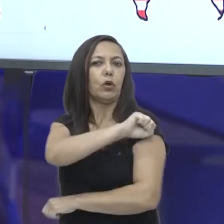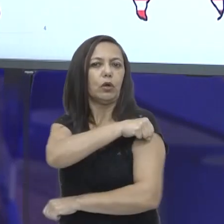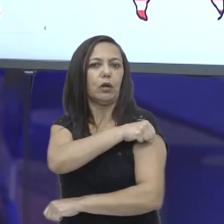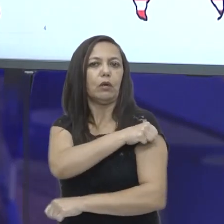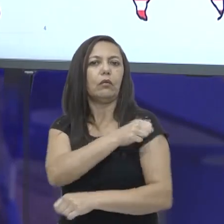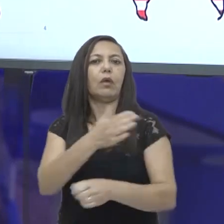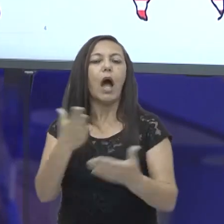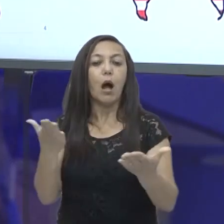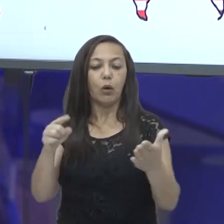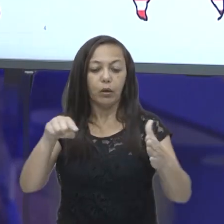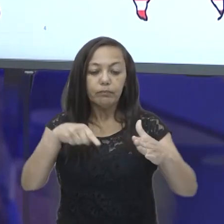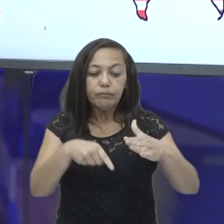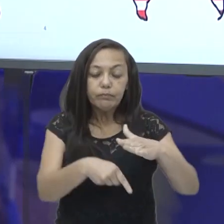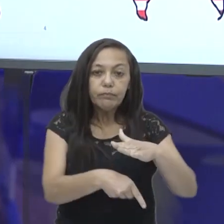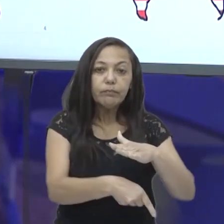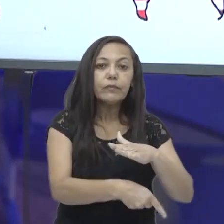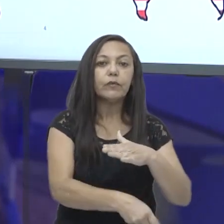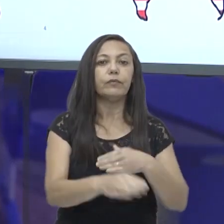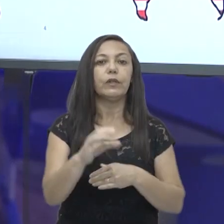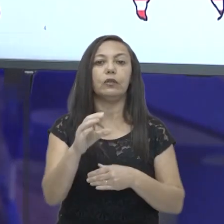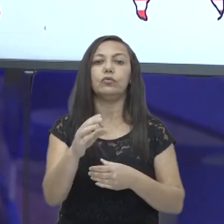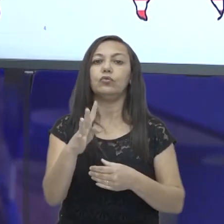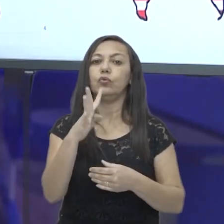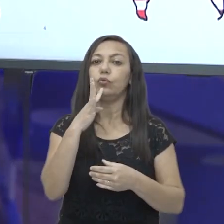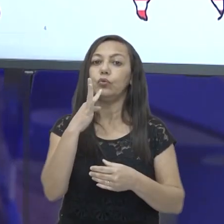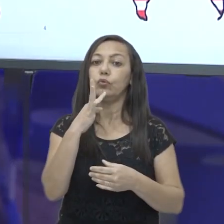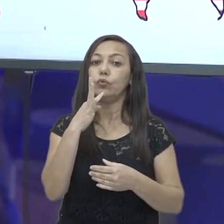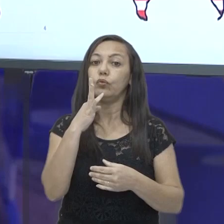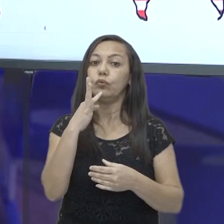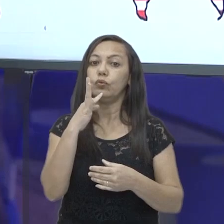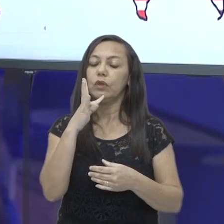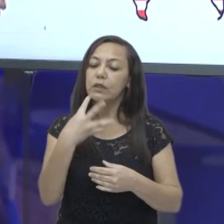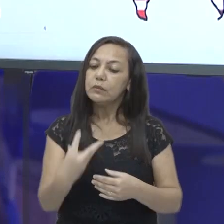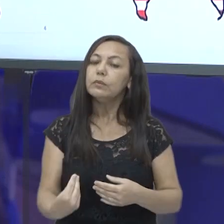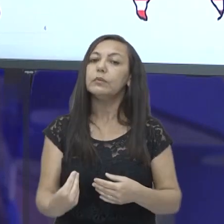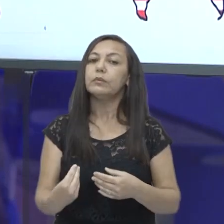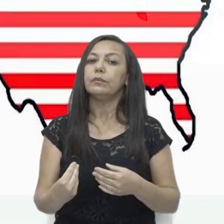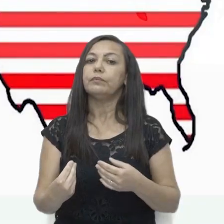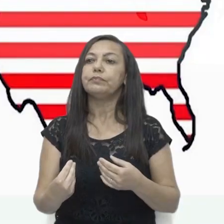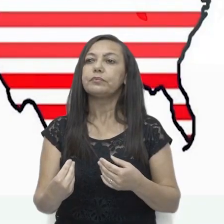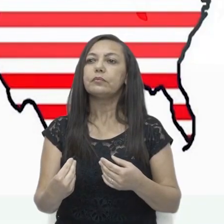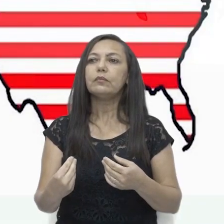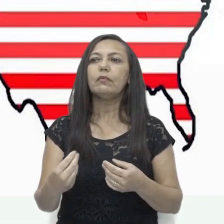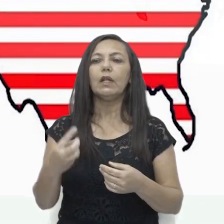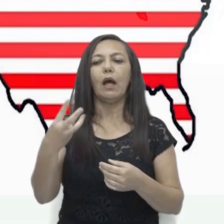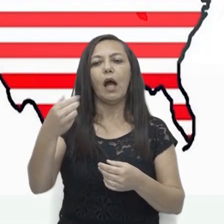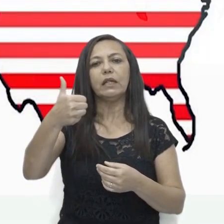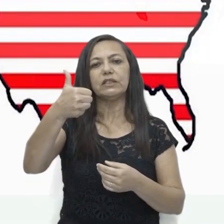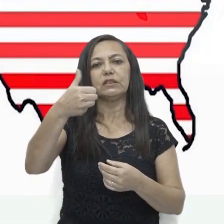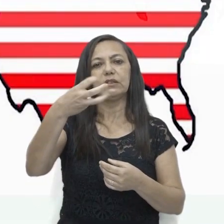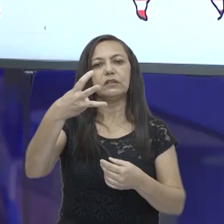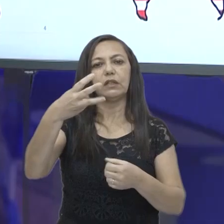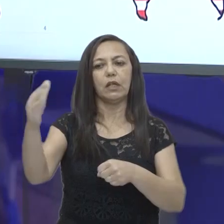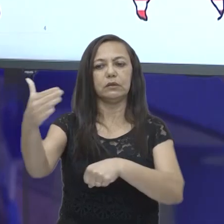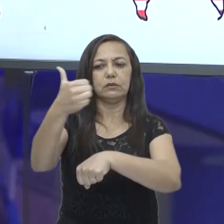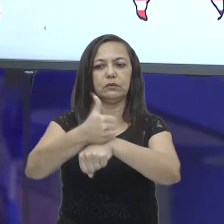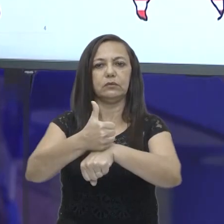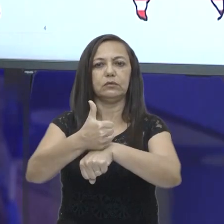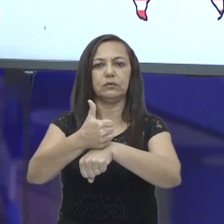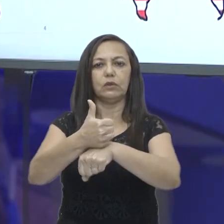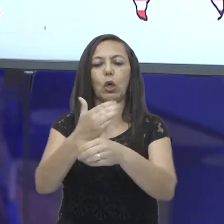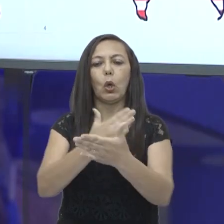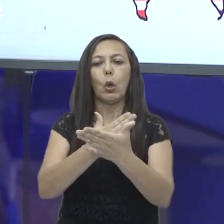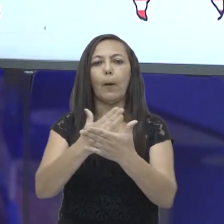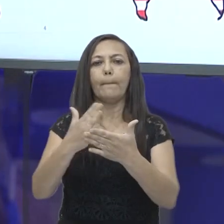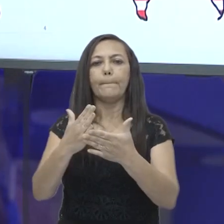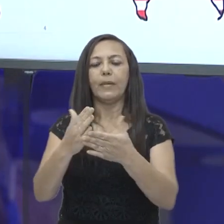estamos aprofundando esse conhecimento. Portanto, as 13 colônias, aqui começa a exploração e a